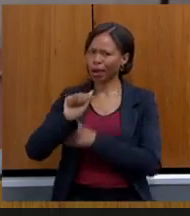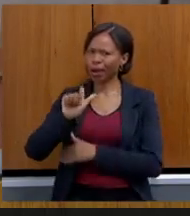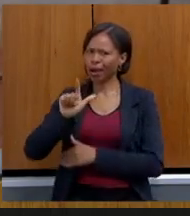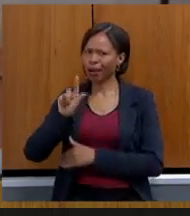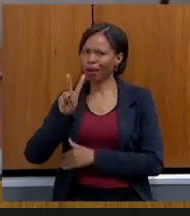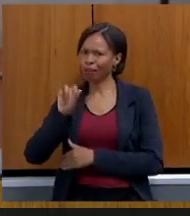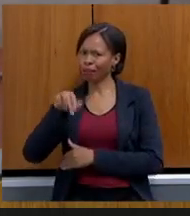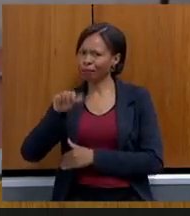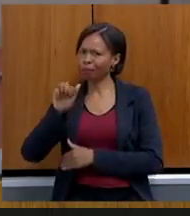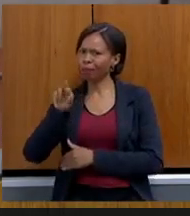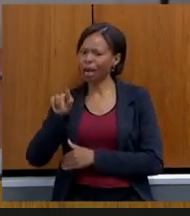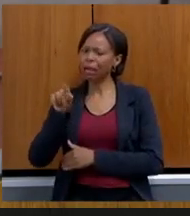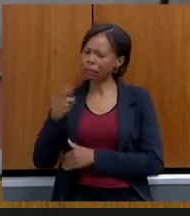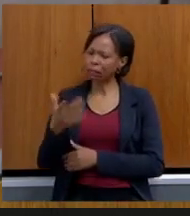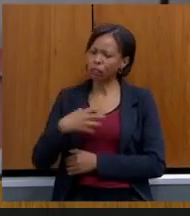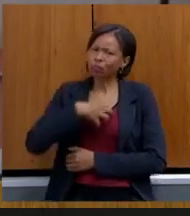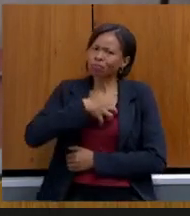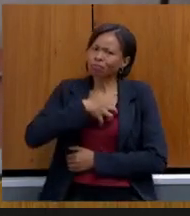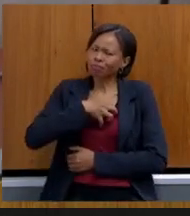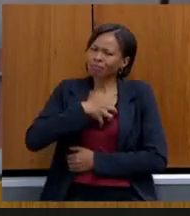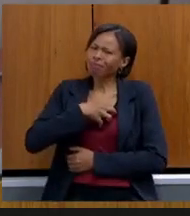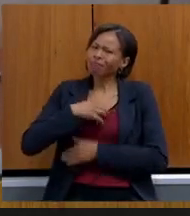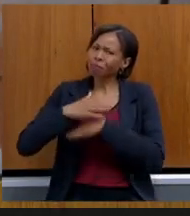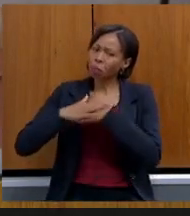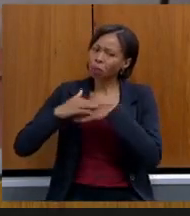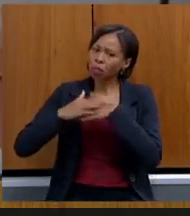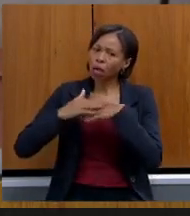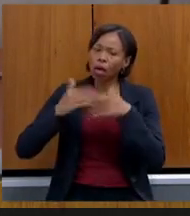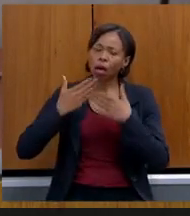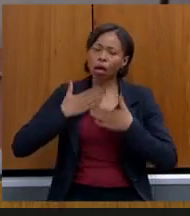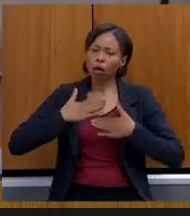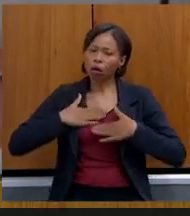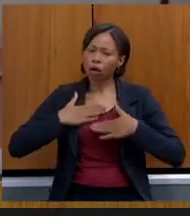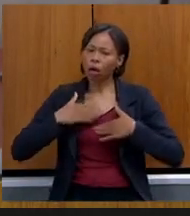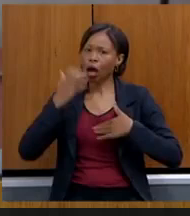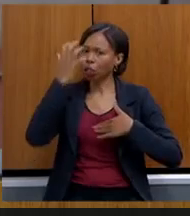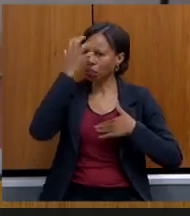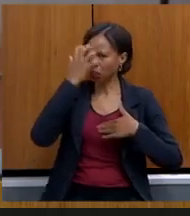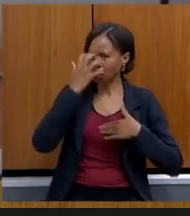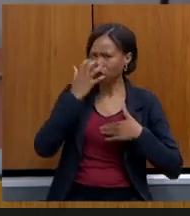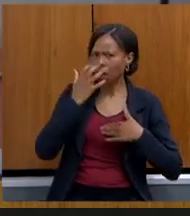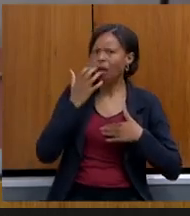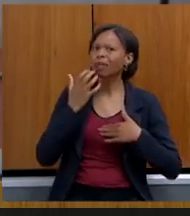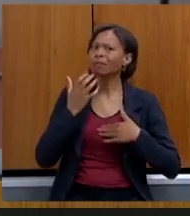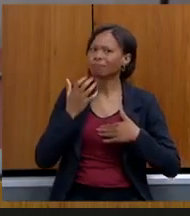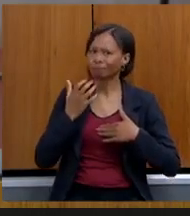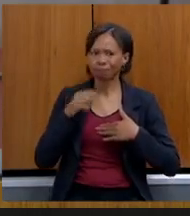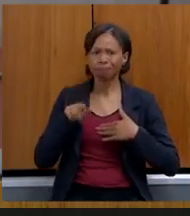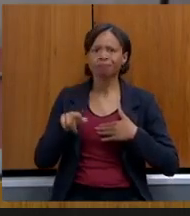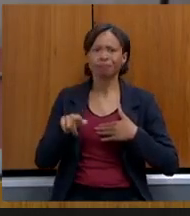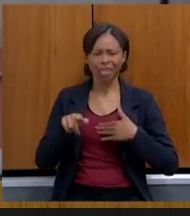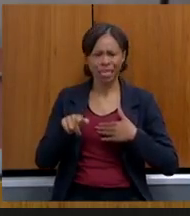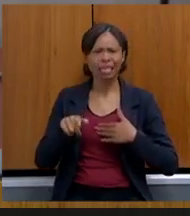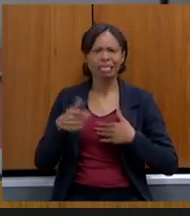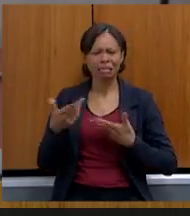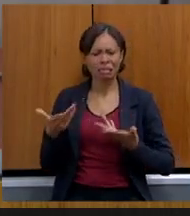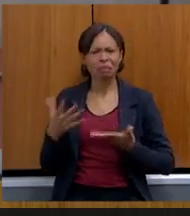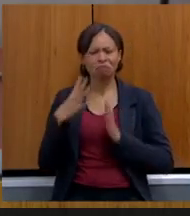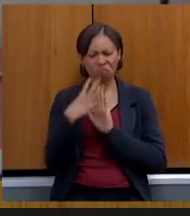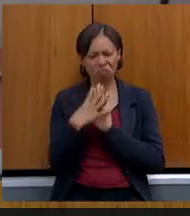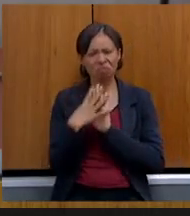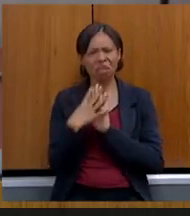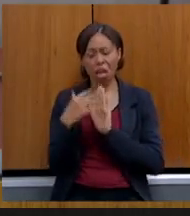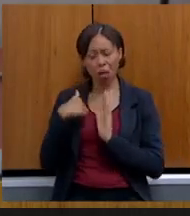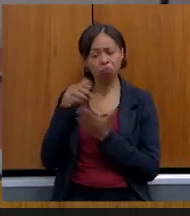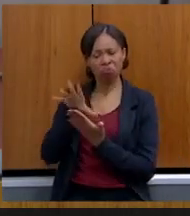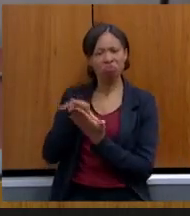né Essa essa dupla palavra não é fácil né Deputado a seriedade com serenidade e ele é um exemplo para mim